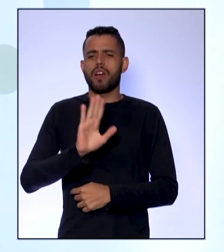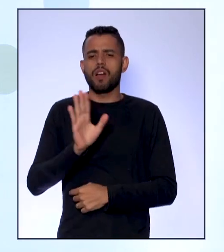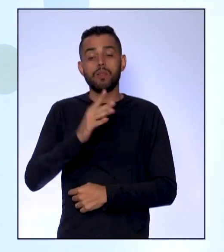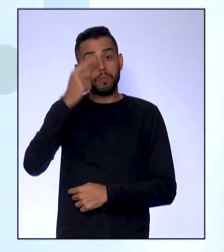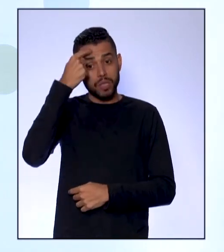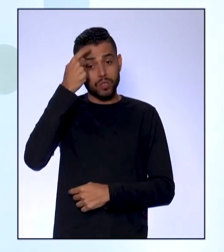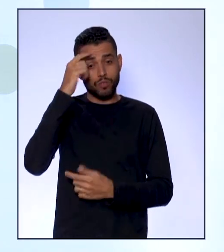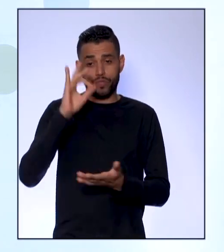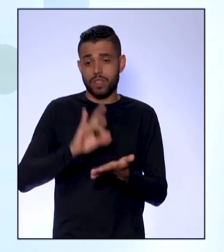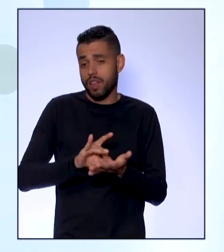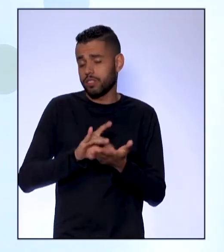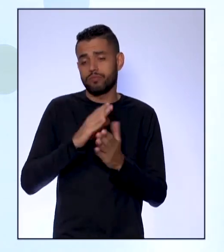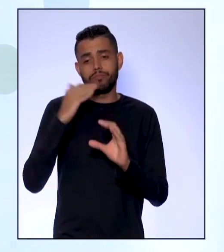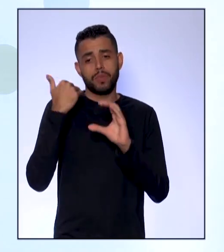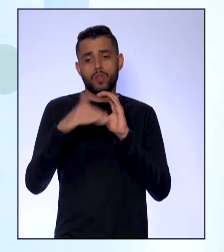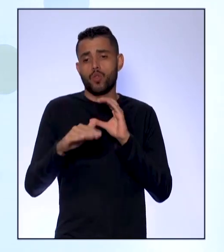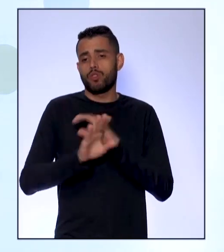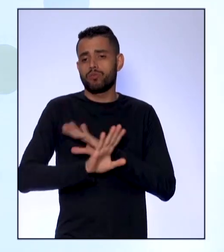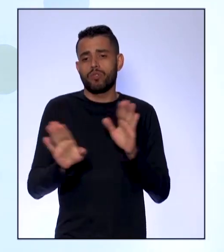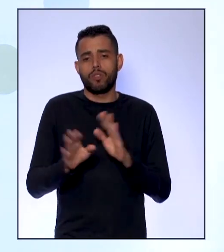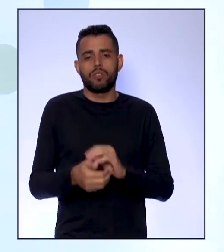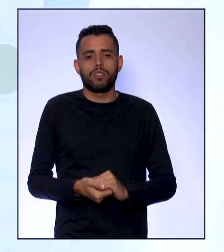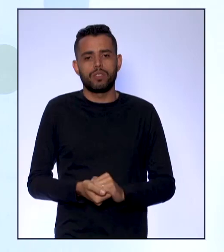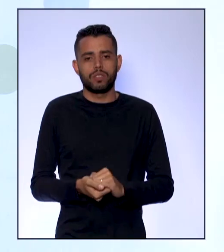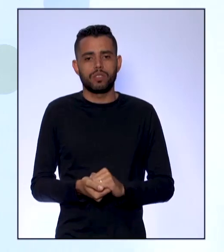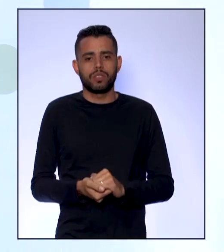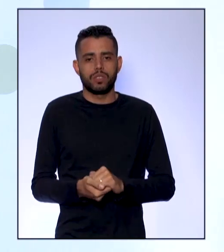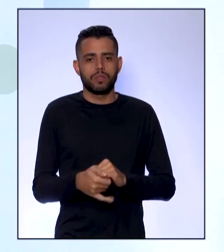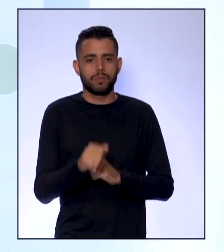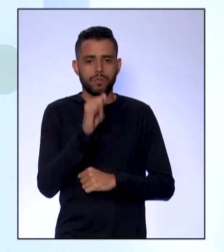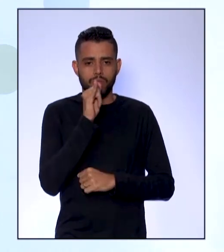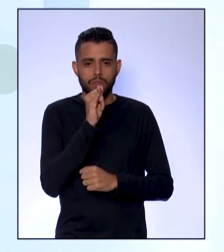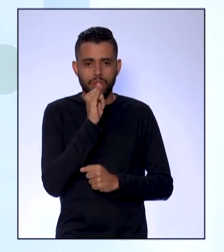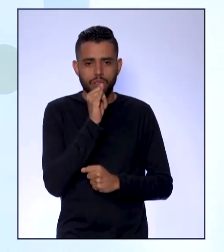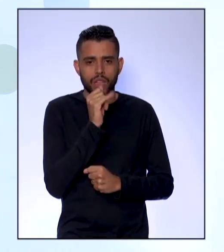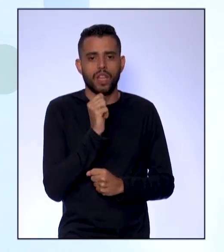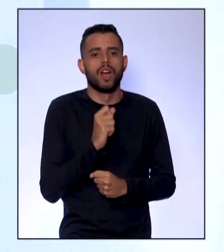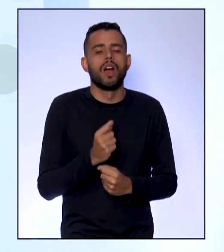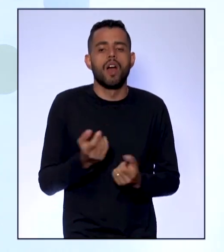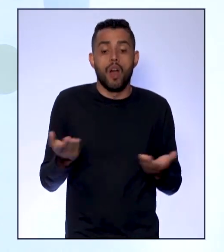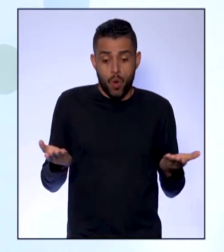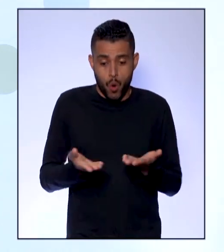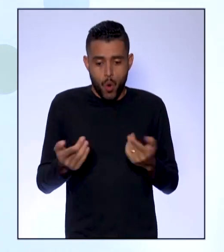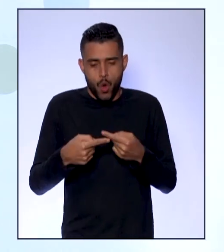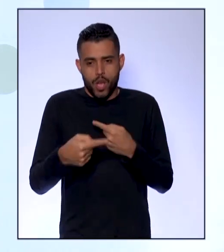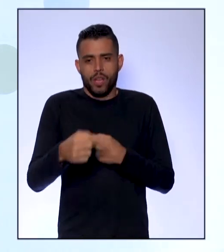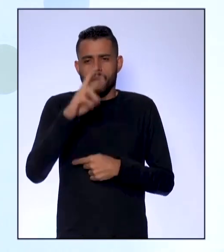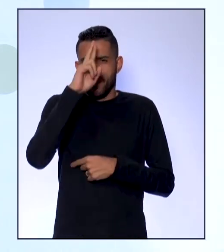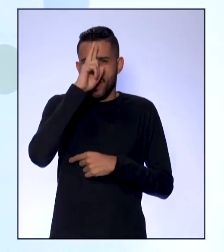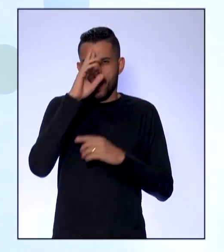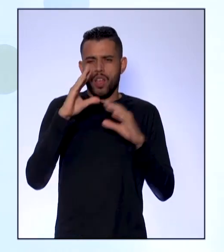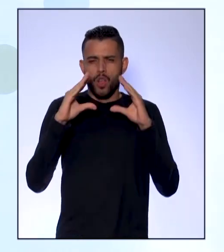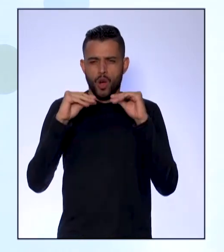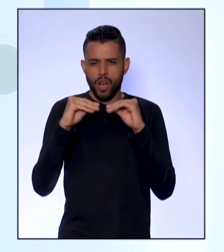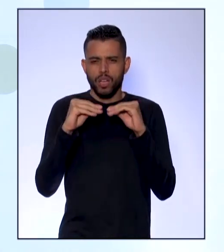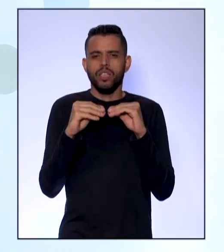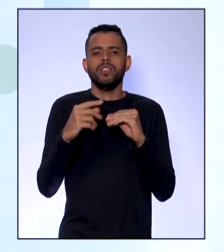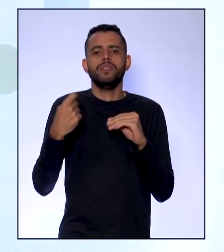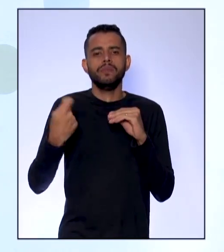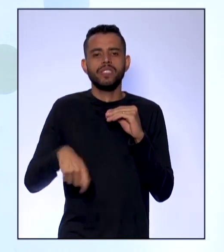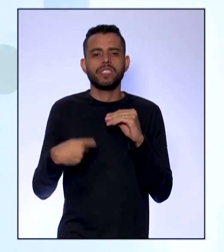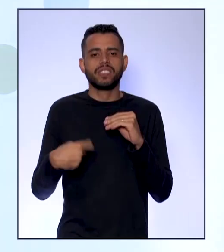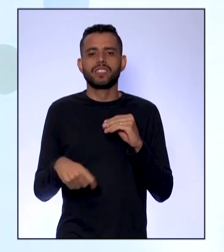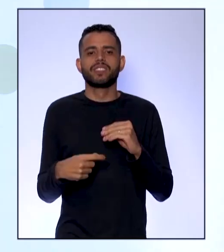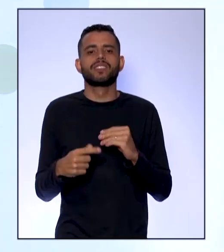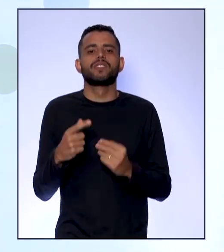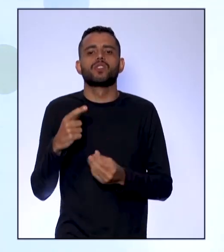verdade e mandou para você, né? Aqueles negócios de, olha, gente, a partir de hoje, meia-noite, você tem que botar, sei